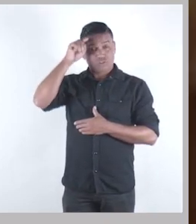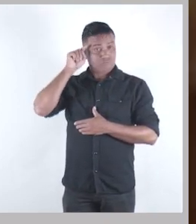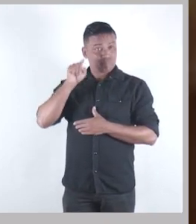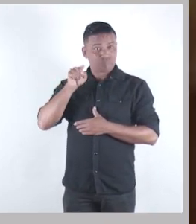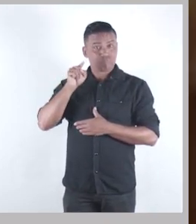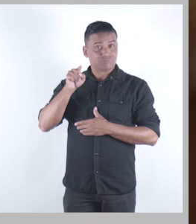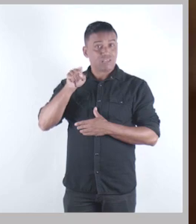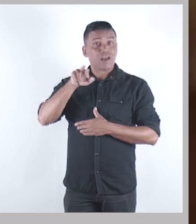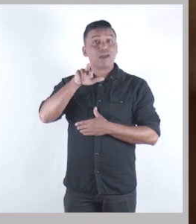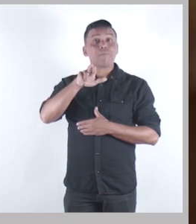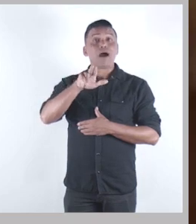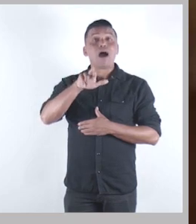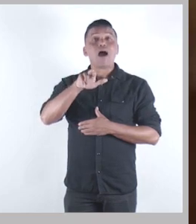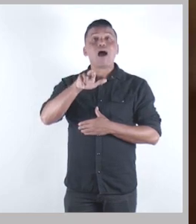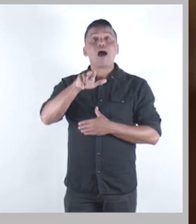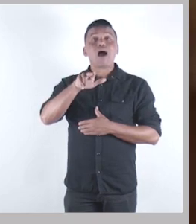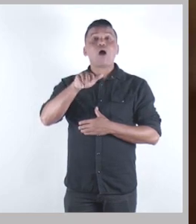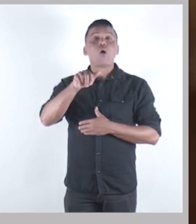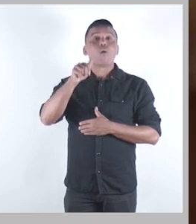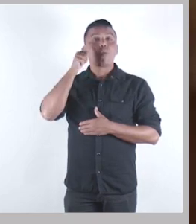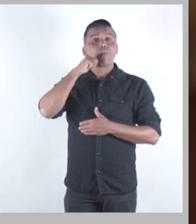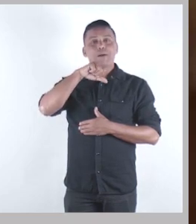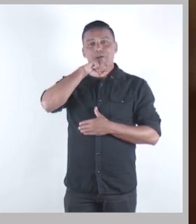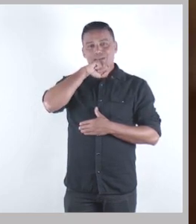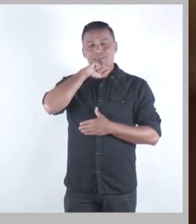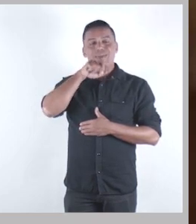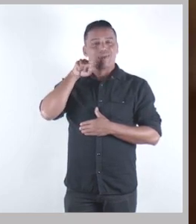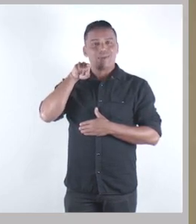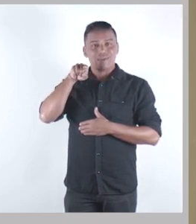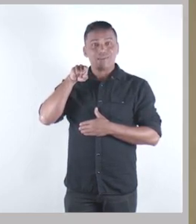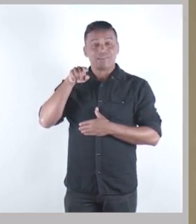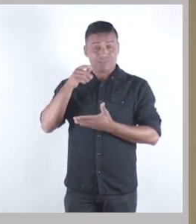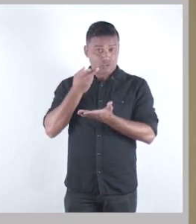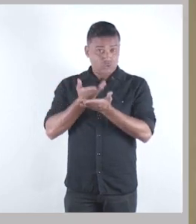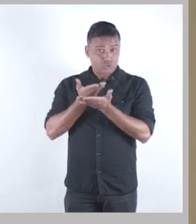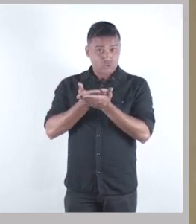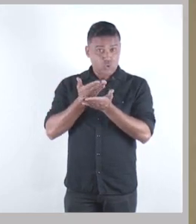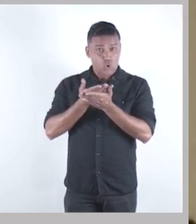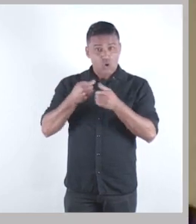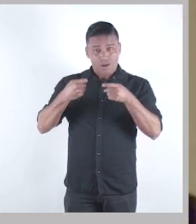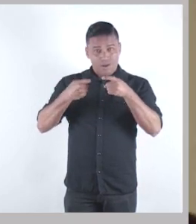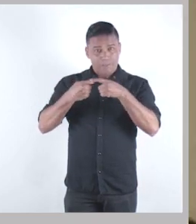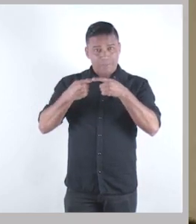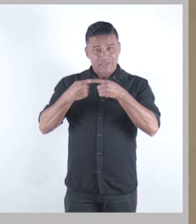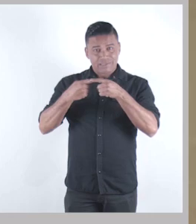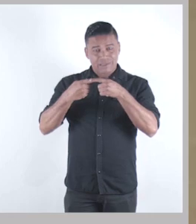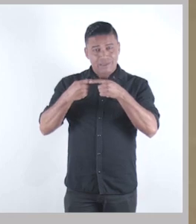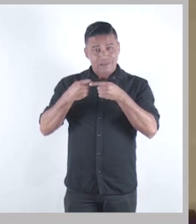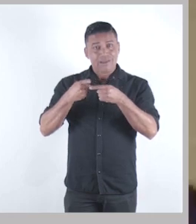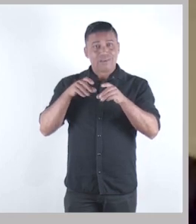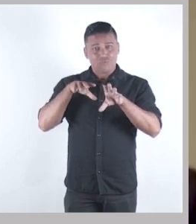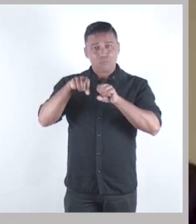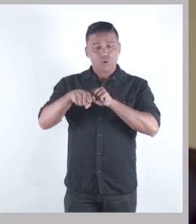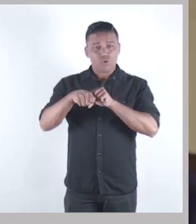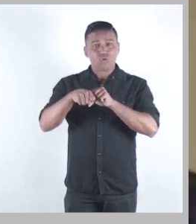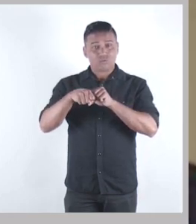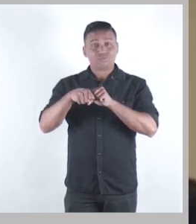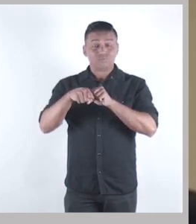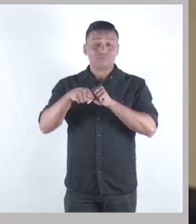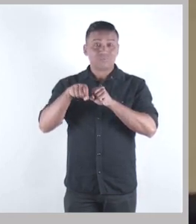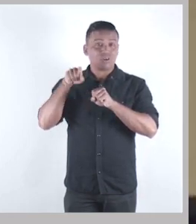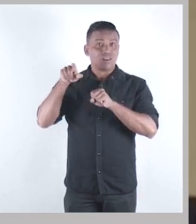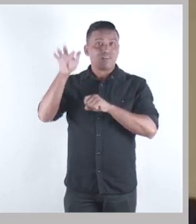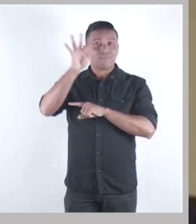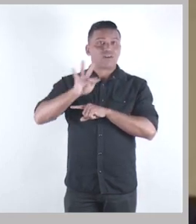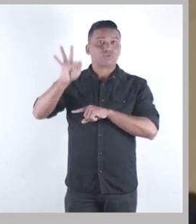irmão da minha mãe, portanto, tio nosso, ele fez medicina, é um ginecologista obstetra, ele fez medicina, mas Sim. quando ele ainda estava a fazer o